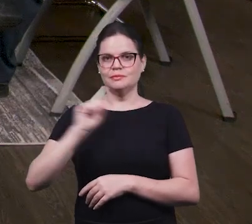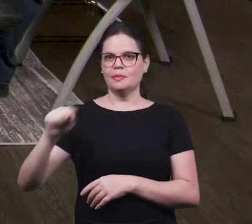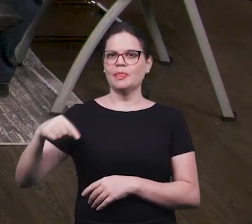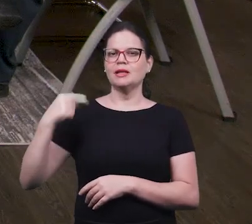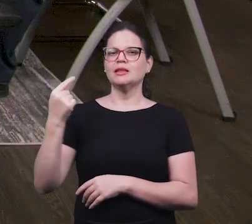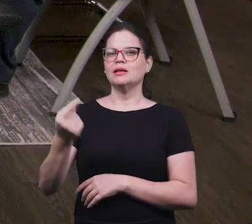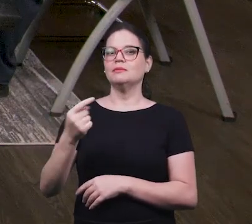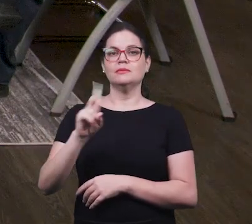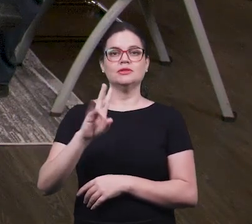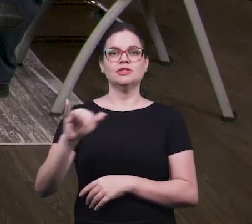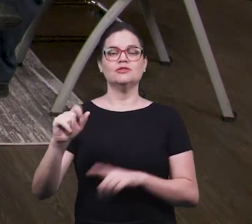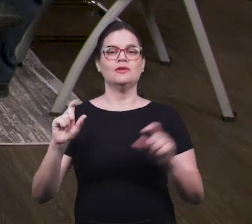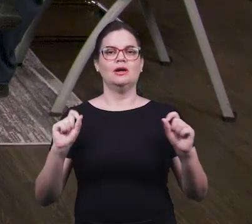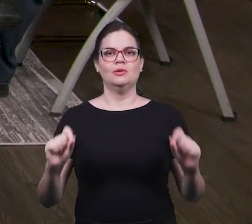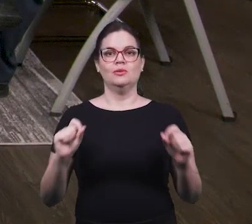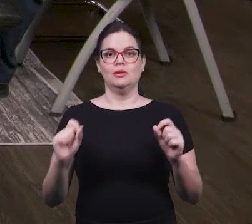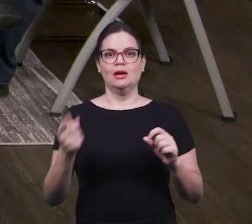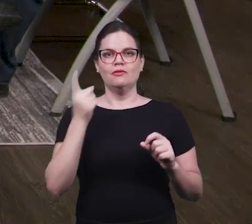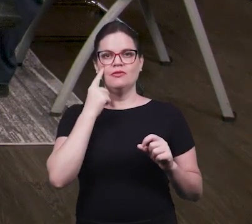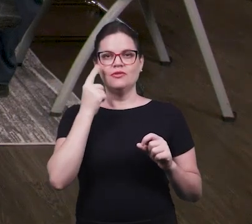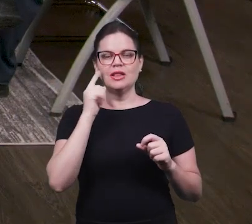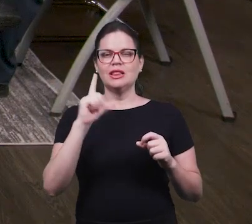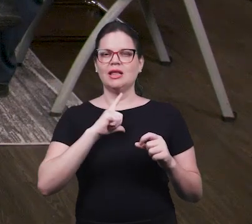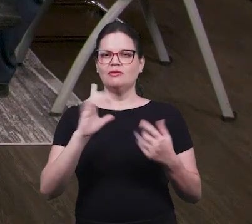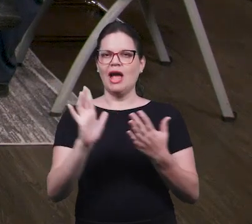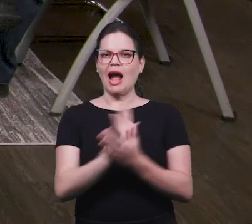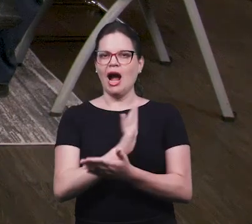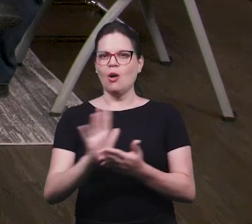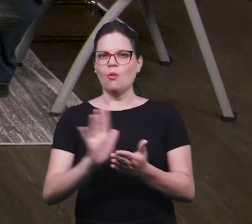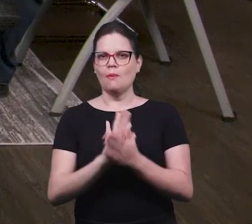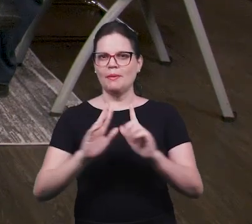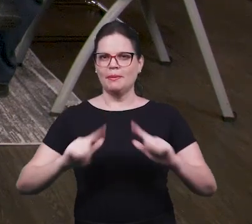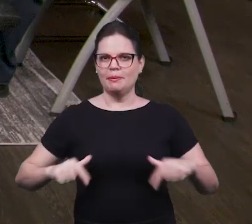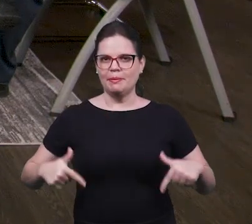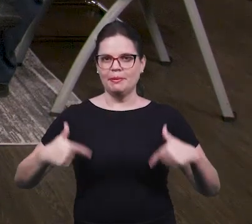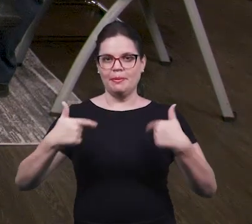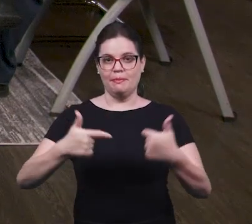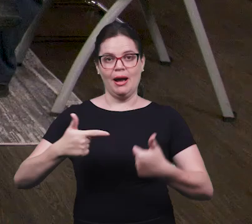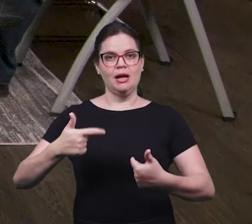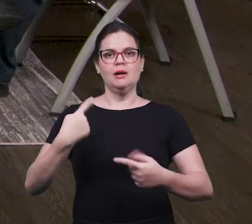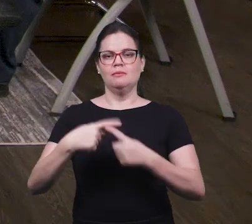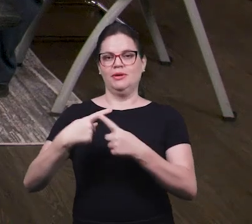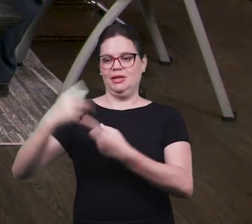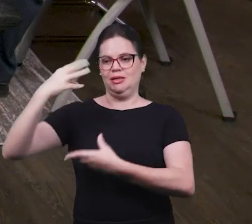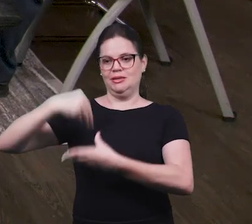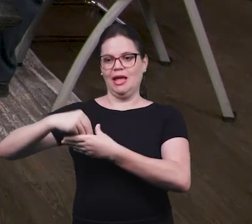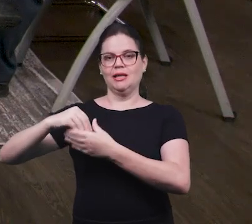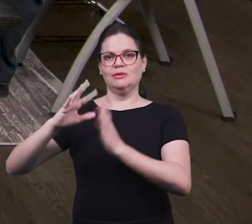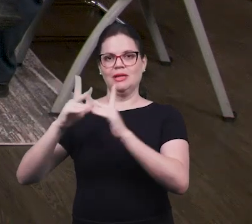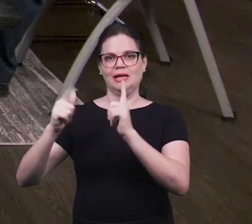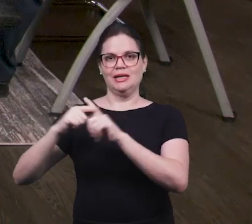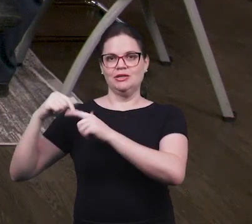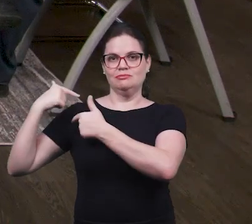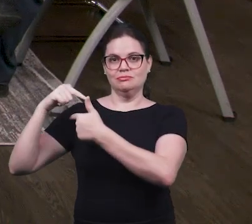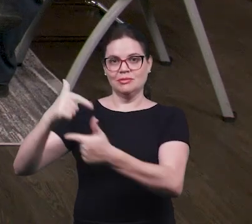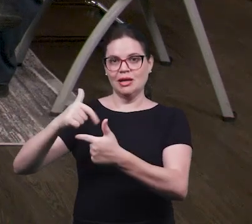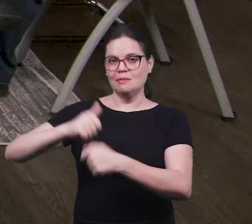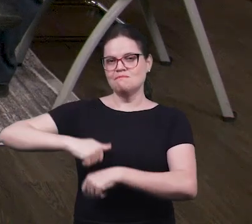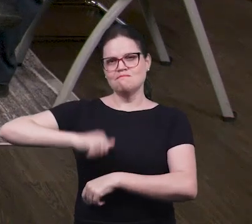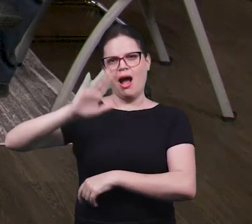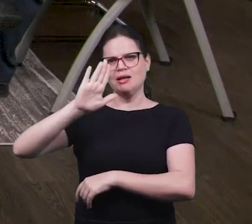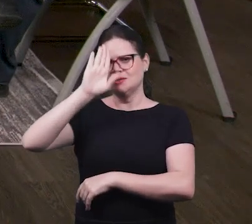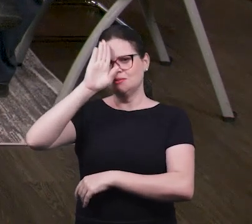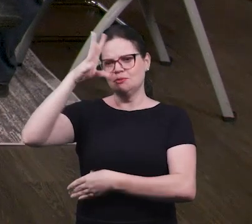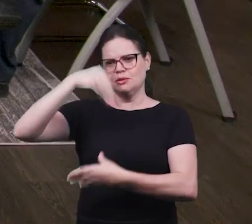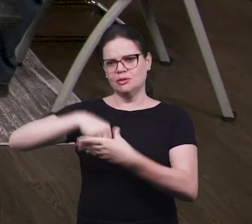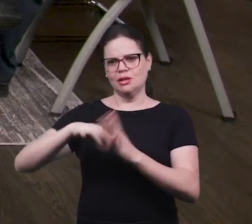assunto. Os grandes movimentos aqui, na tradição, começaram dentro da Igreja Batista também. Não é? Isso